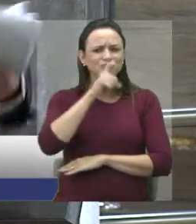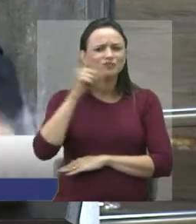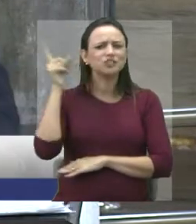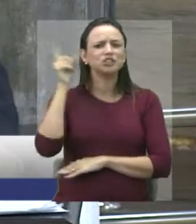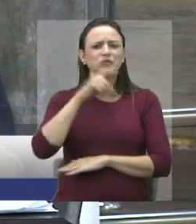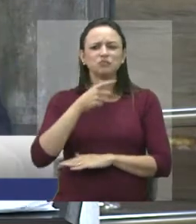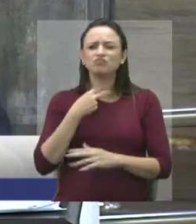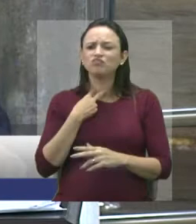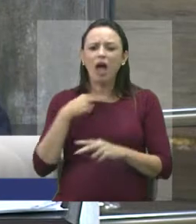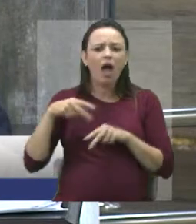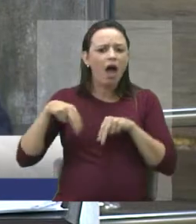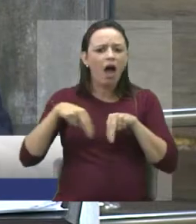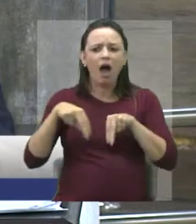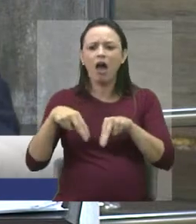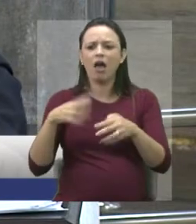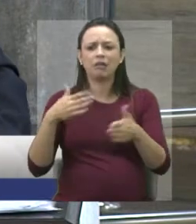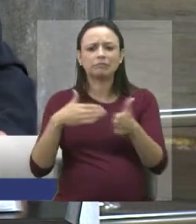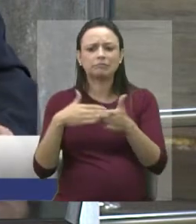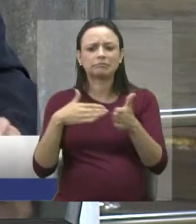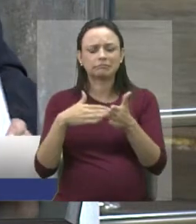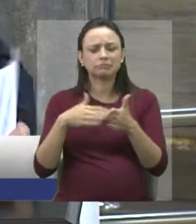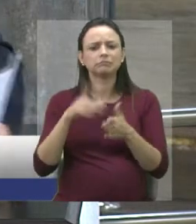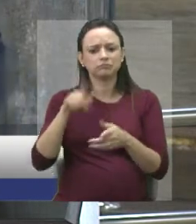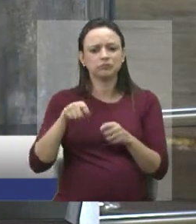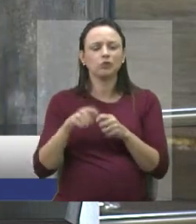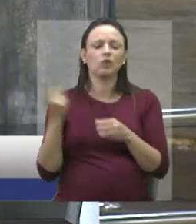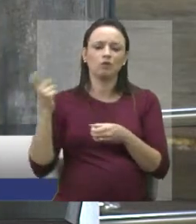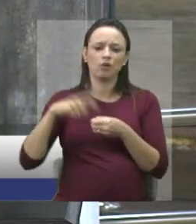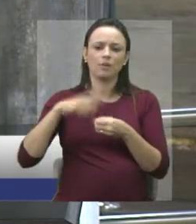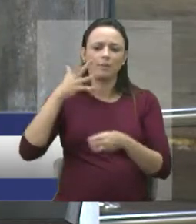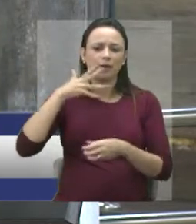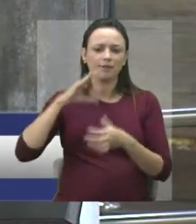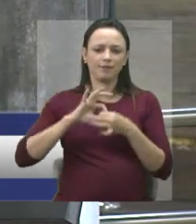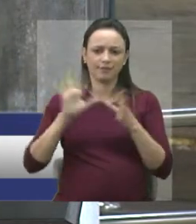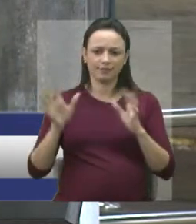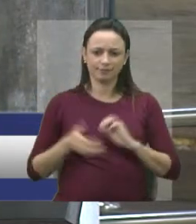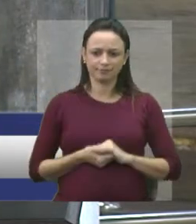é assim que tem que fazer. Eu volto na palavra livre.